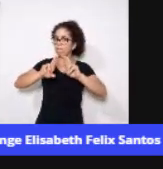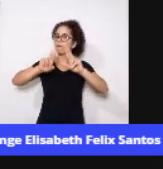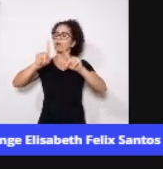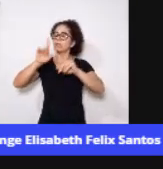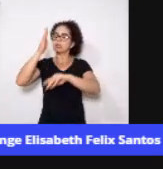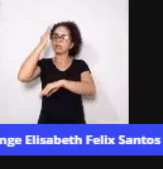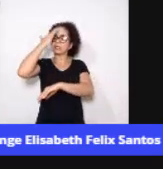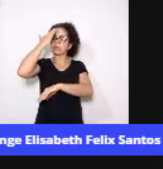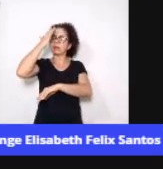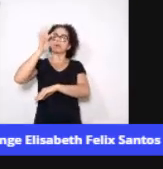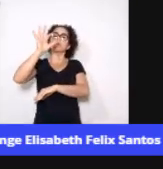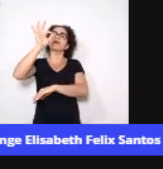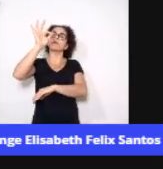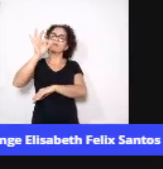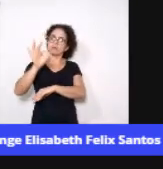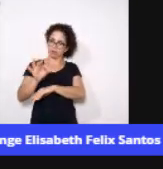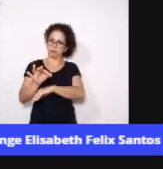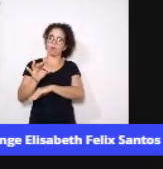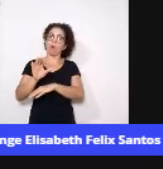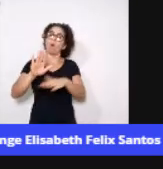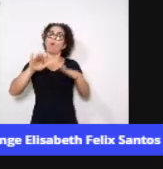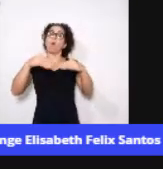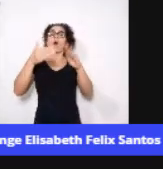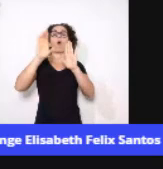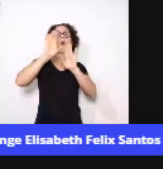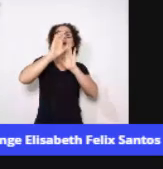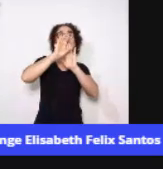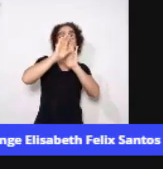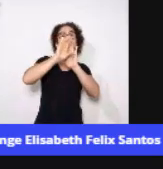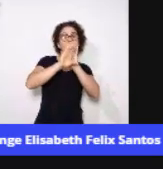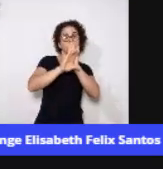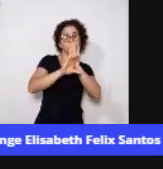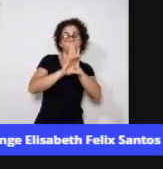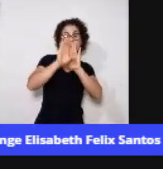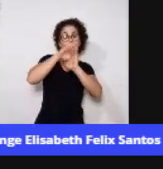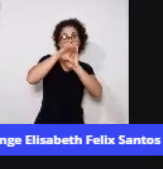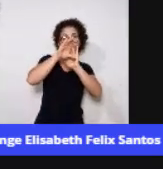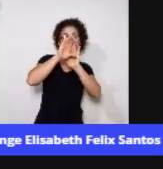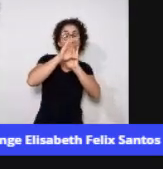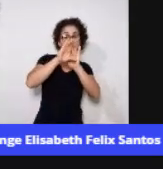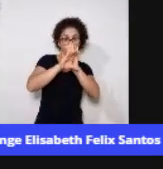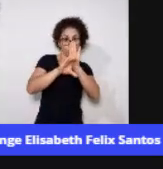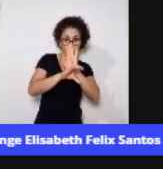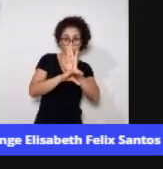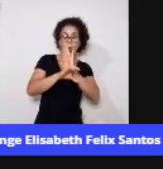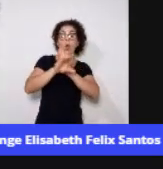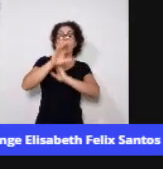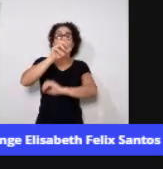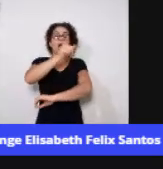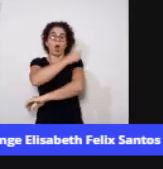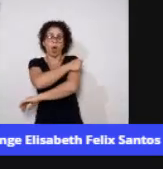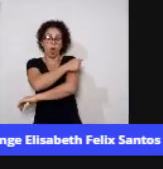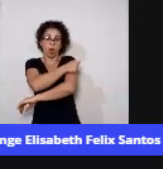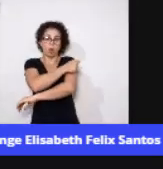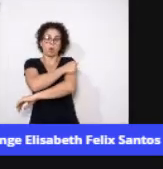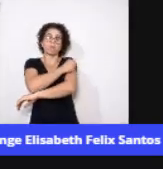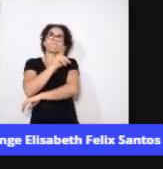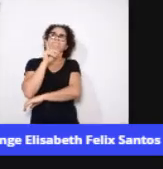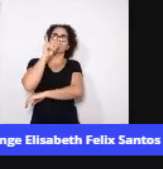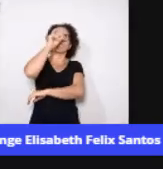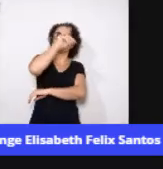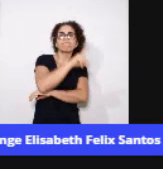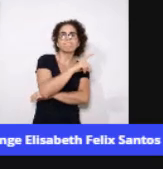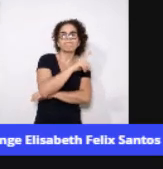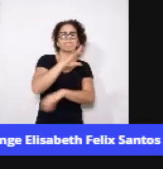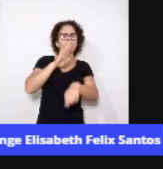o conteúdo que o aluno teve maior dificuldade. Percebeu que interessante? Qual o conteúdo que o aluno teve dificuldade?